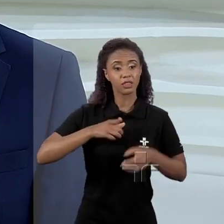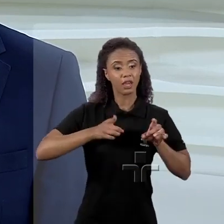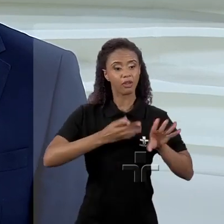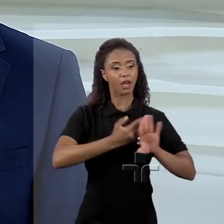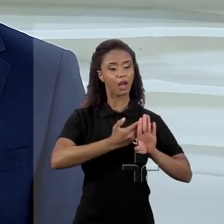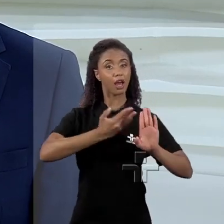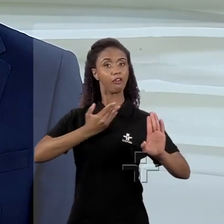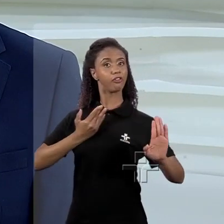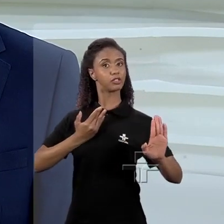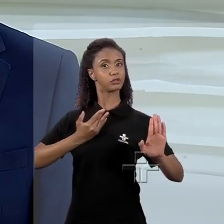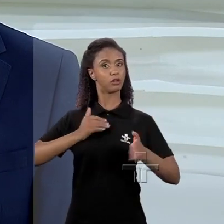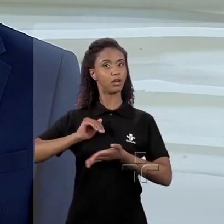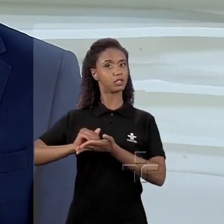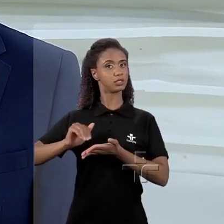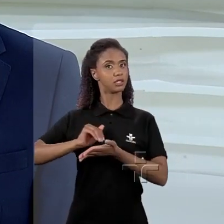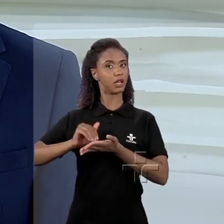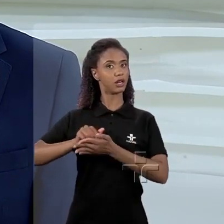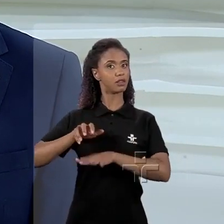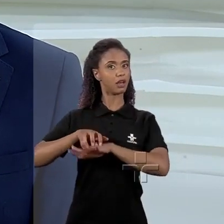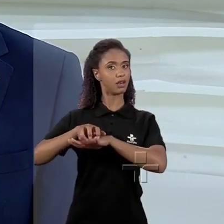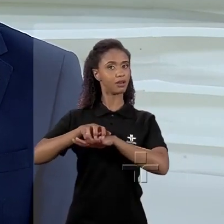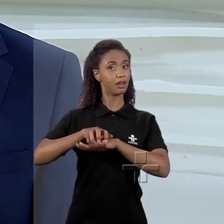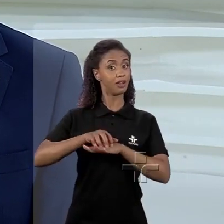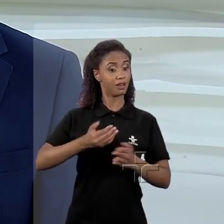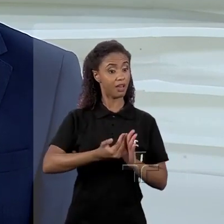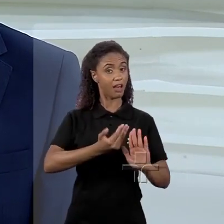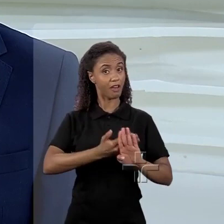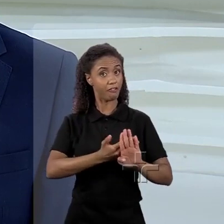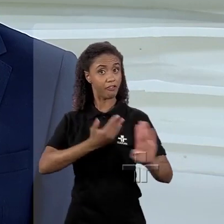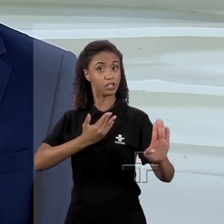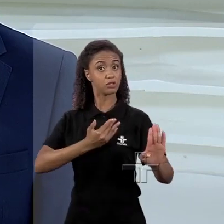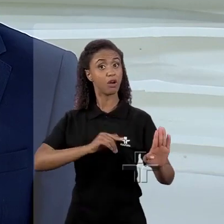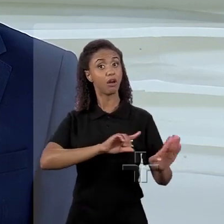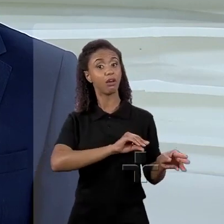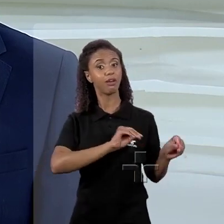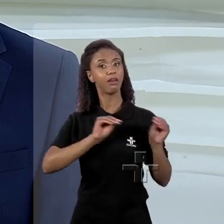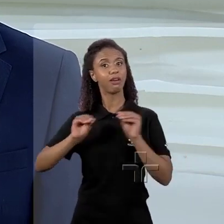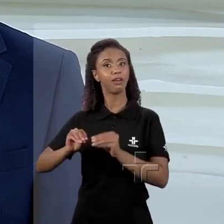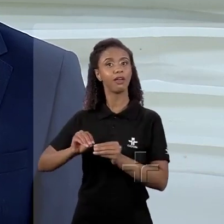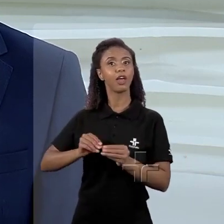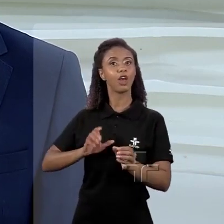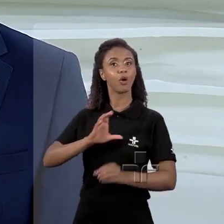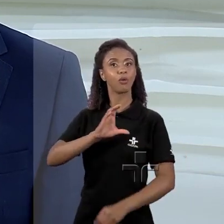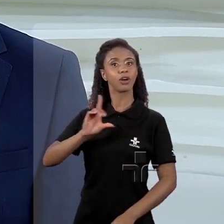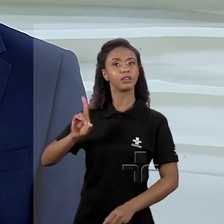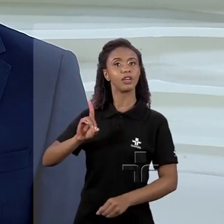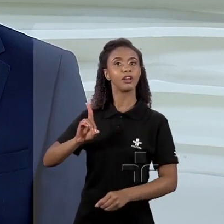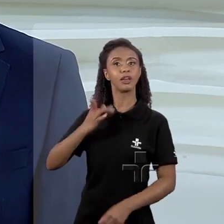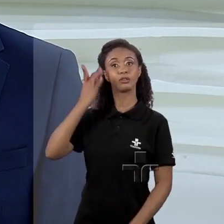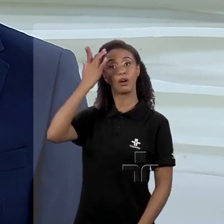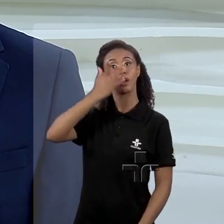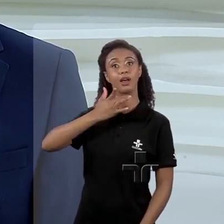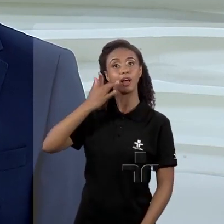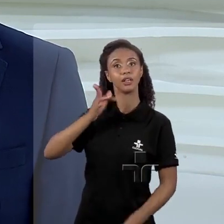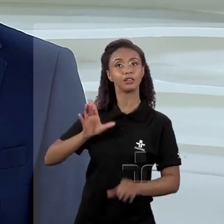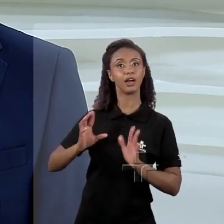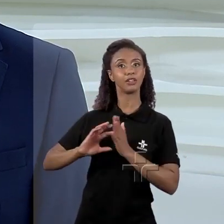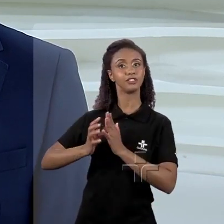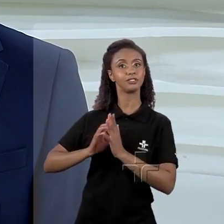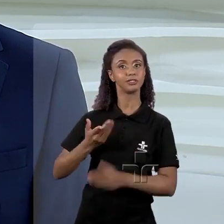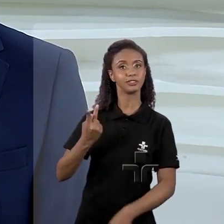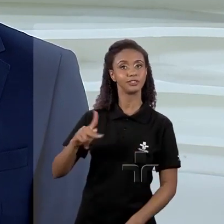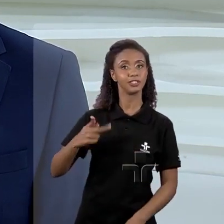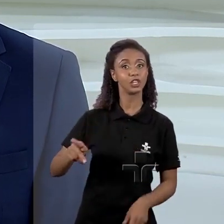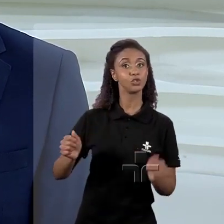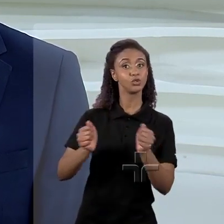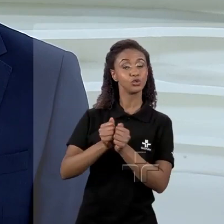função que tinha de secretário de turismo e foi ser um dos coordenadores da campanha do Fernando Haddad, do PT, contra o José Serra, do